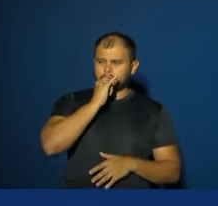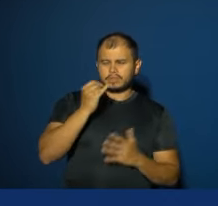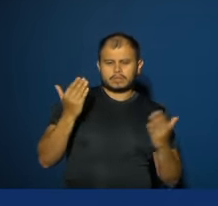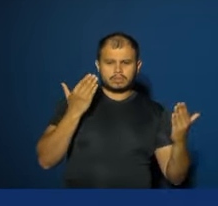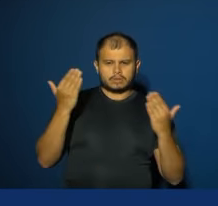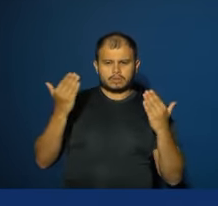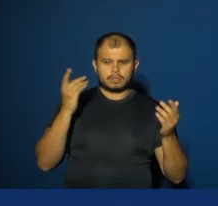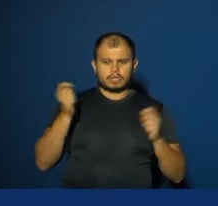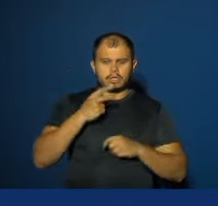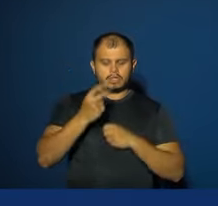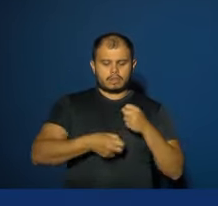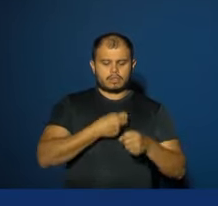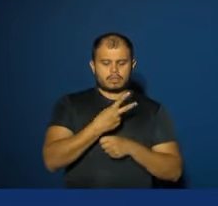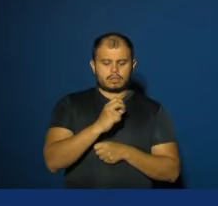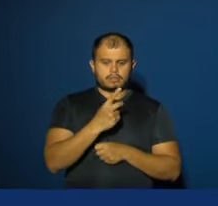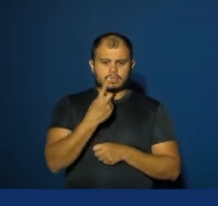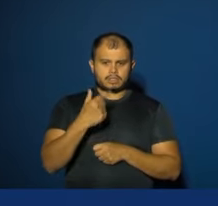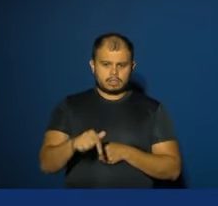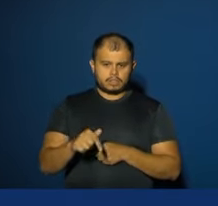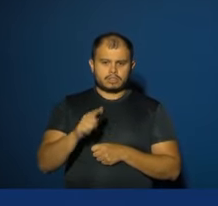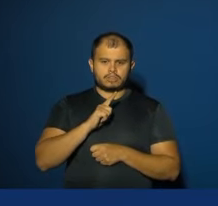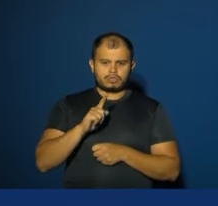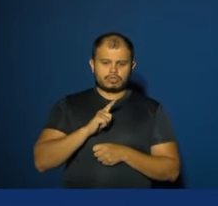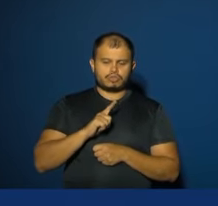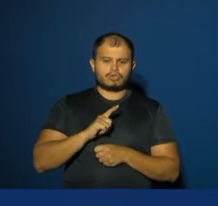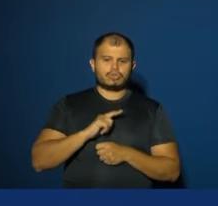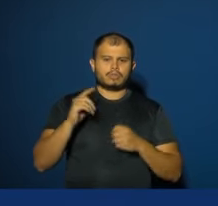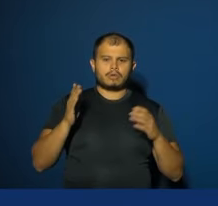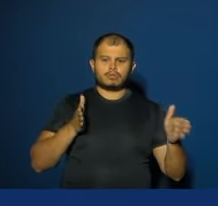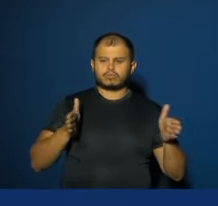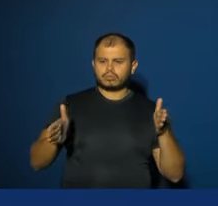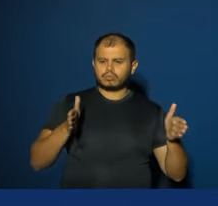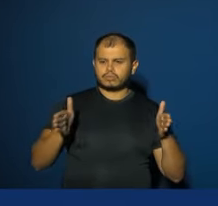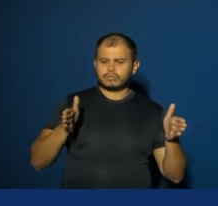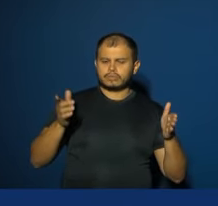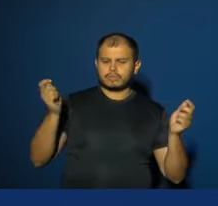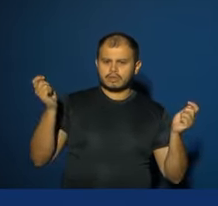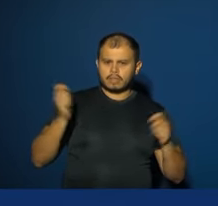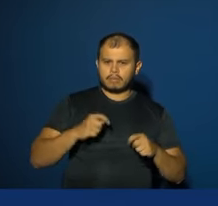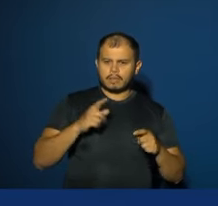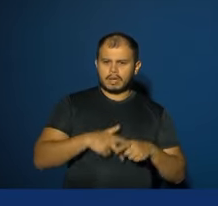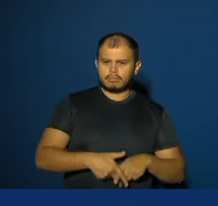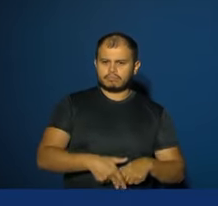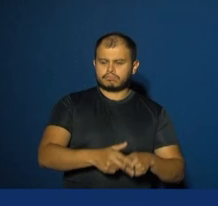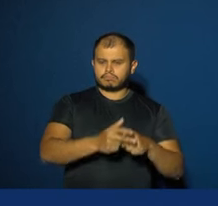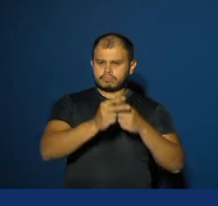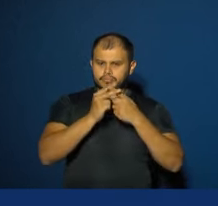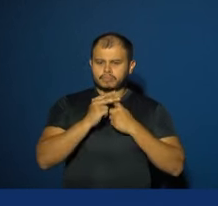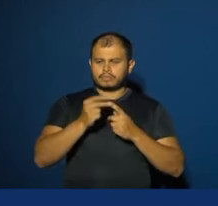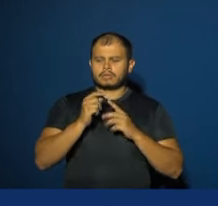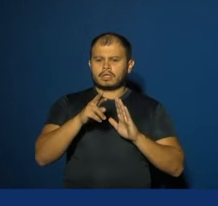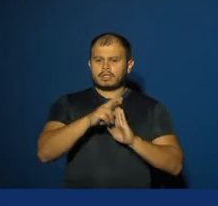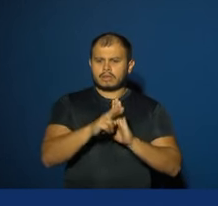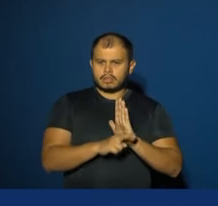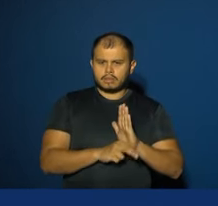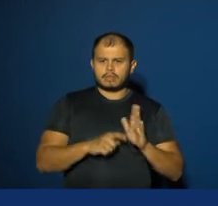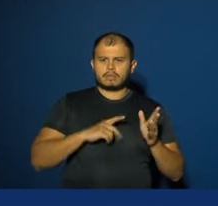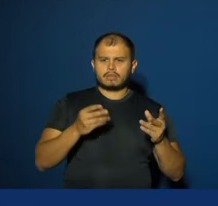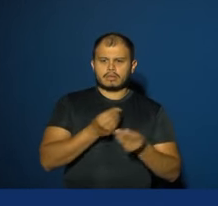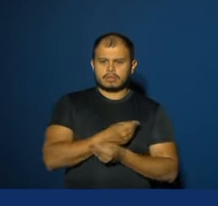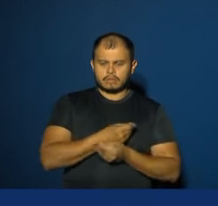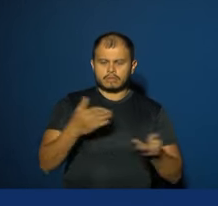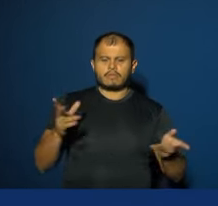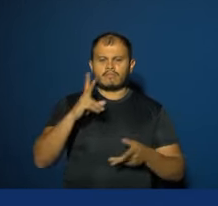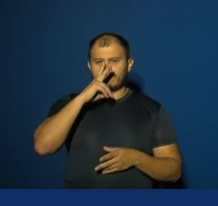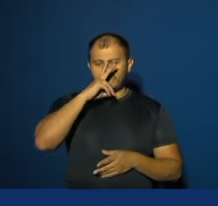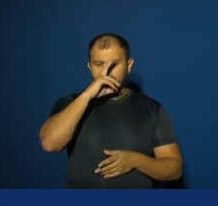2016 2017 uma uma janela em que o ajuste das condições regulatórias permitiram atrair muito capital